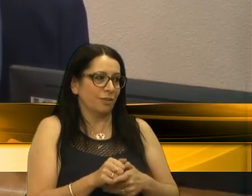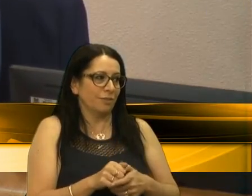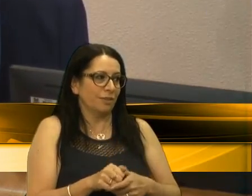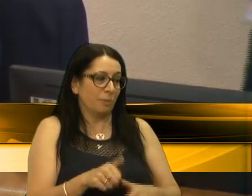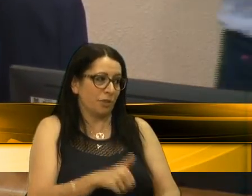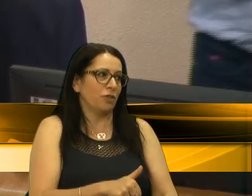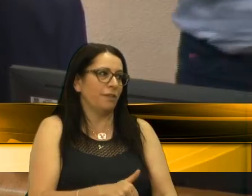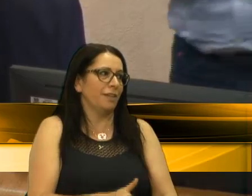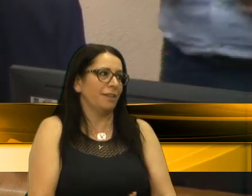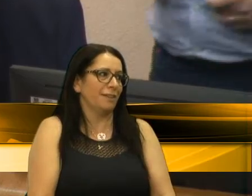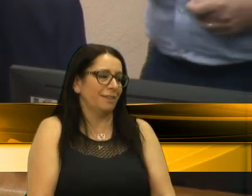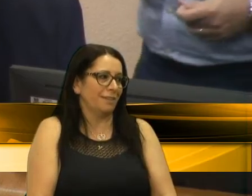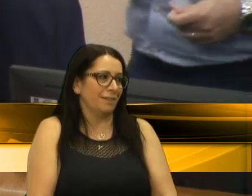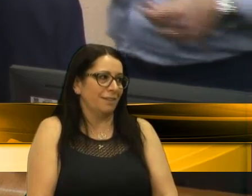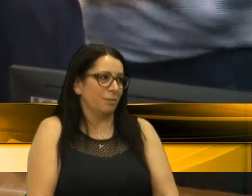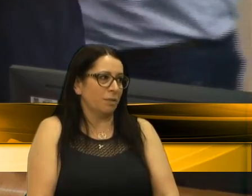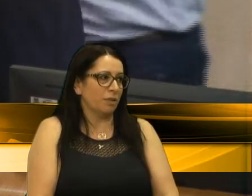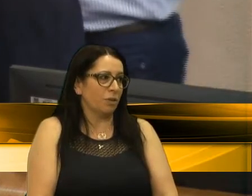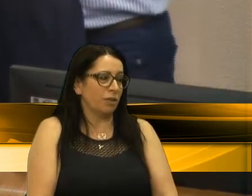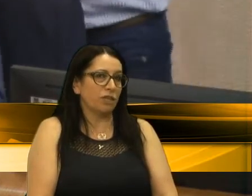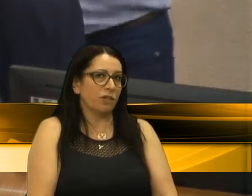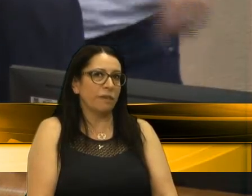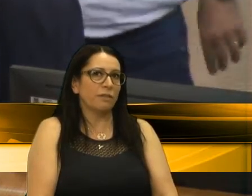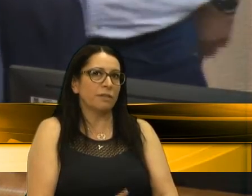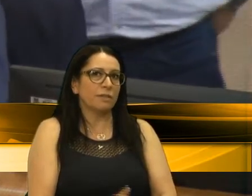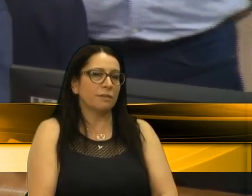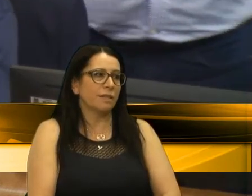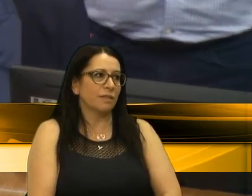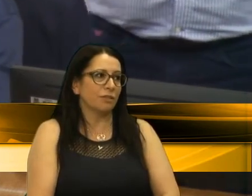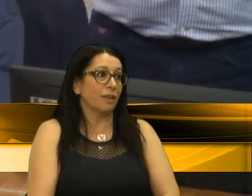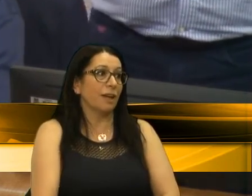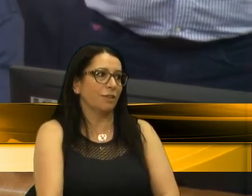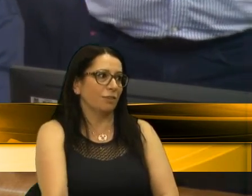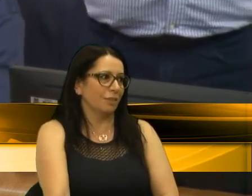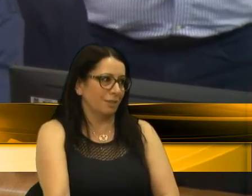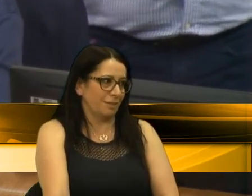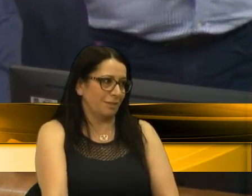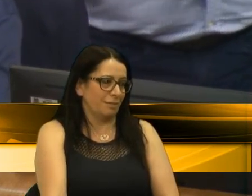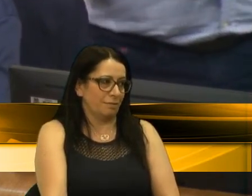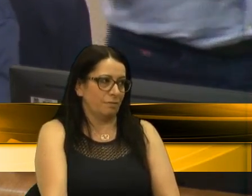Pode ser, eu acabo essa página aqui, tu já te aquece aí.